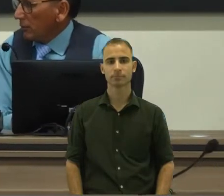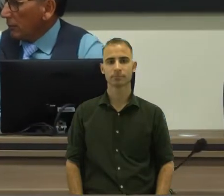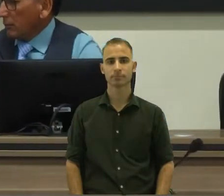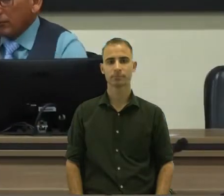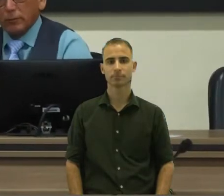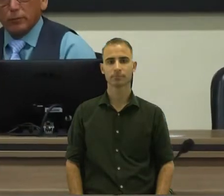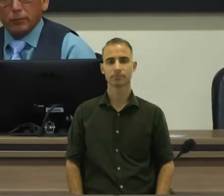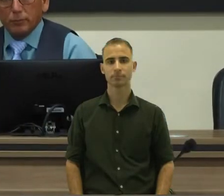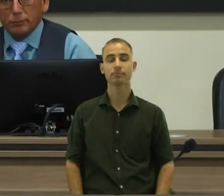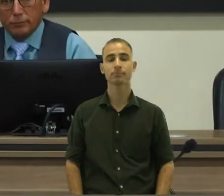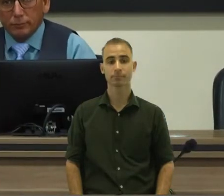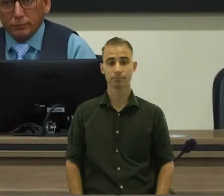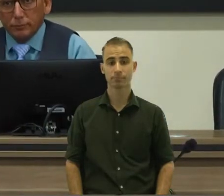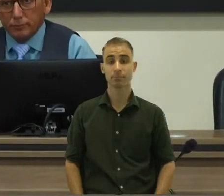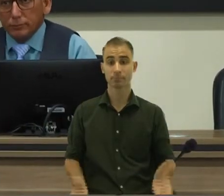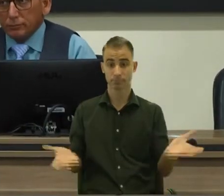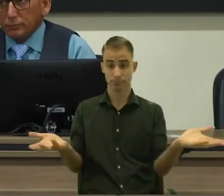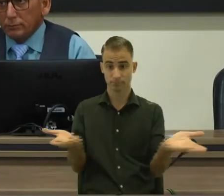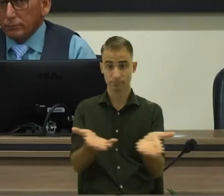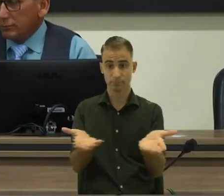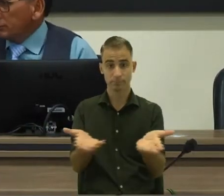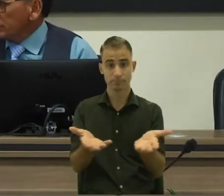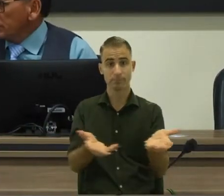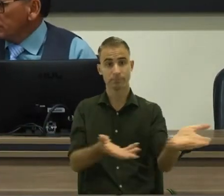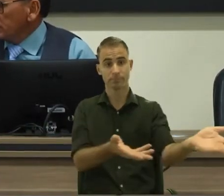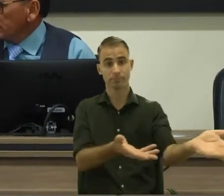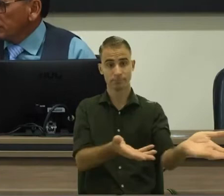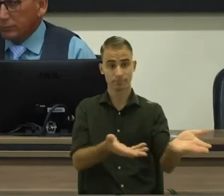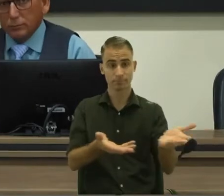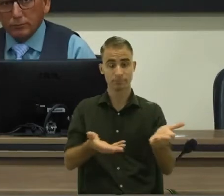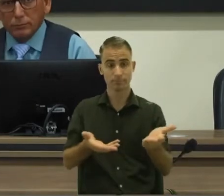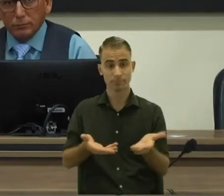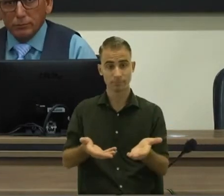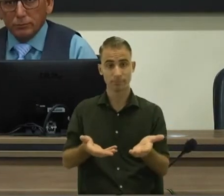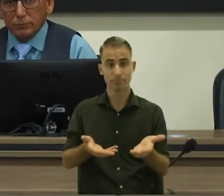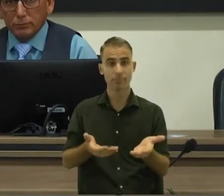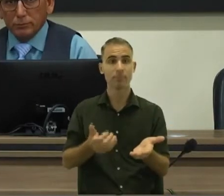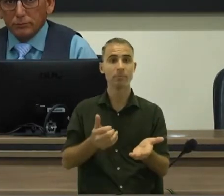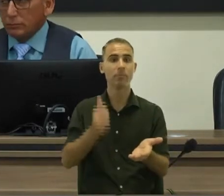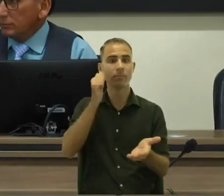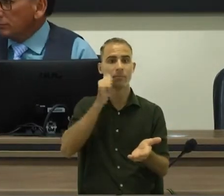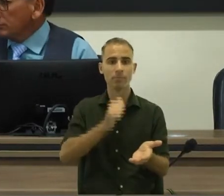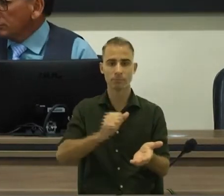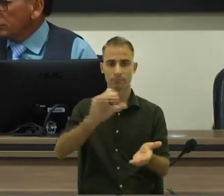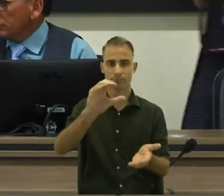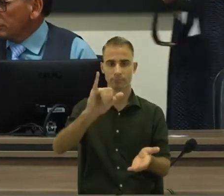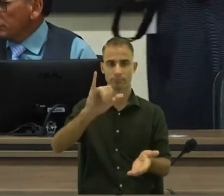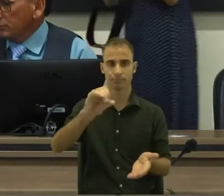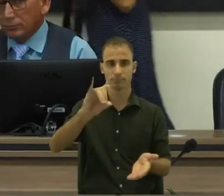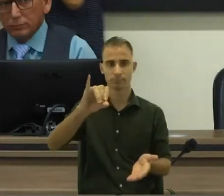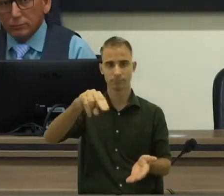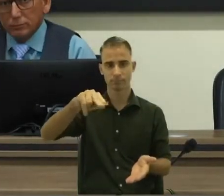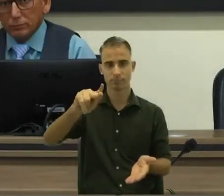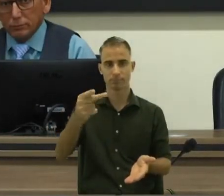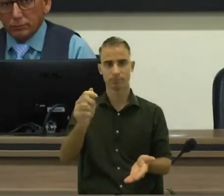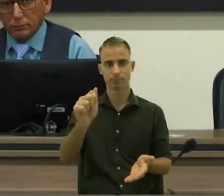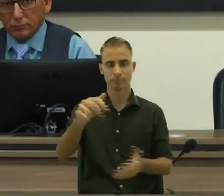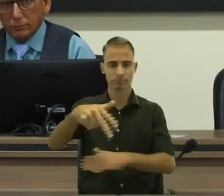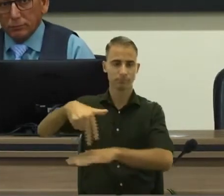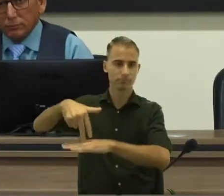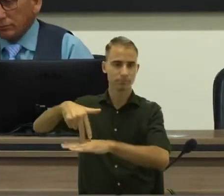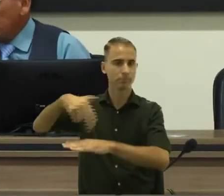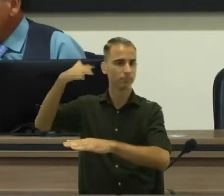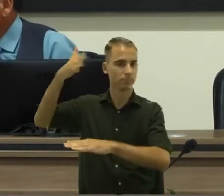Gostaria de estar chamando à frente a Cidinha para que possa estar fazendo a explanação